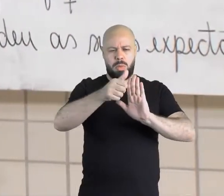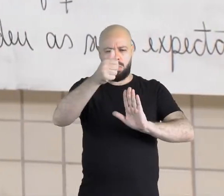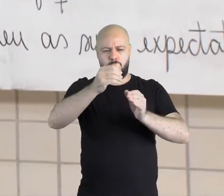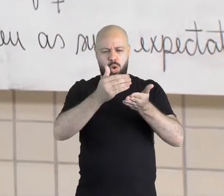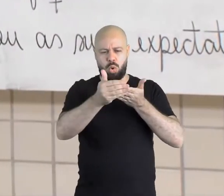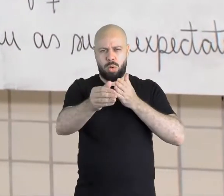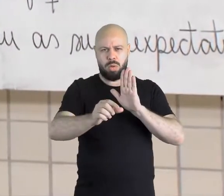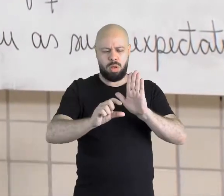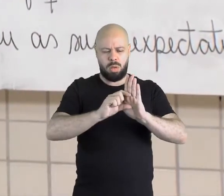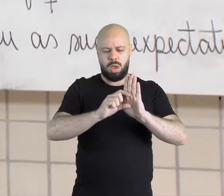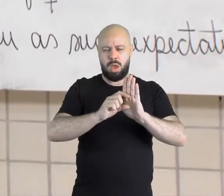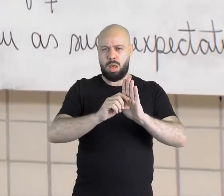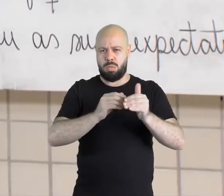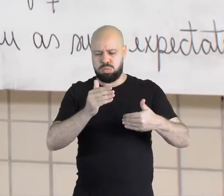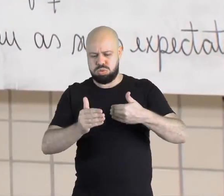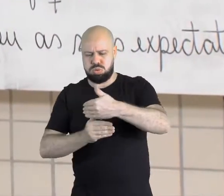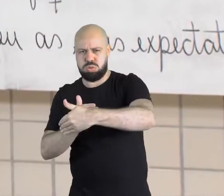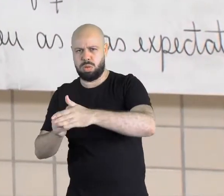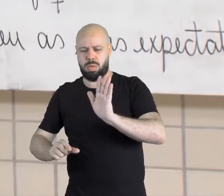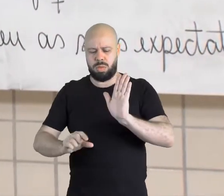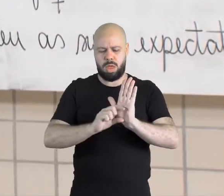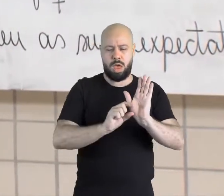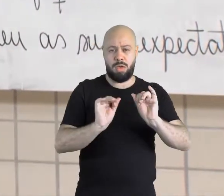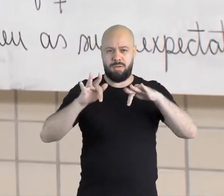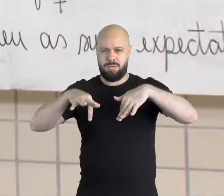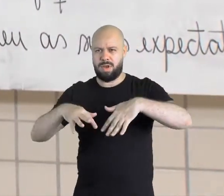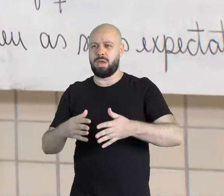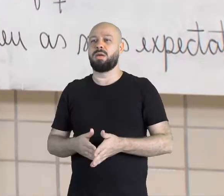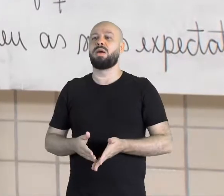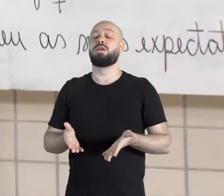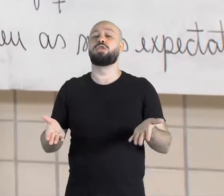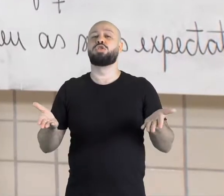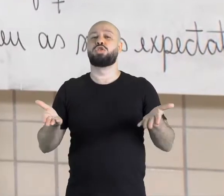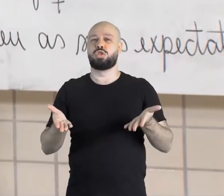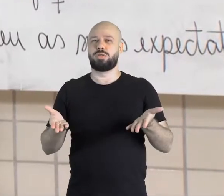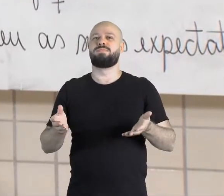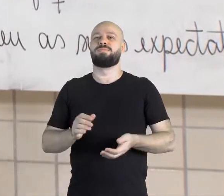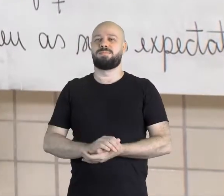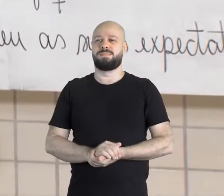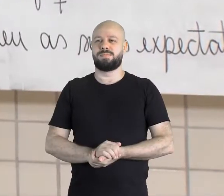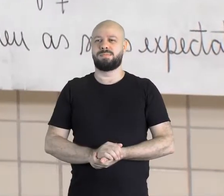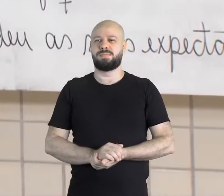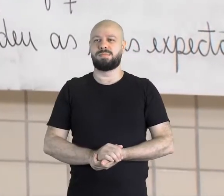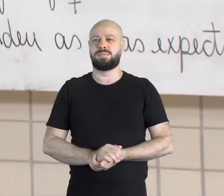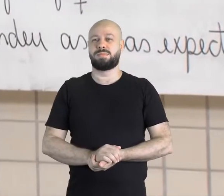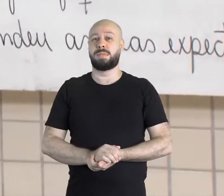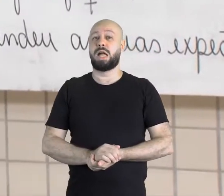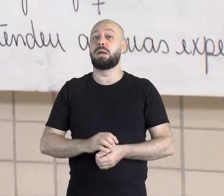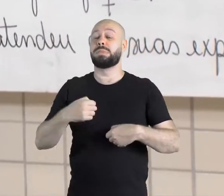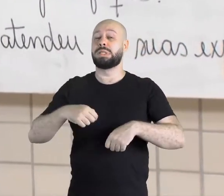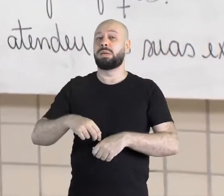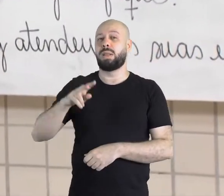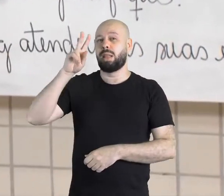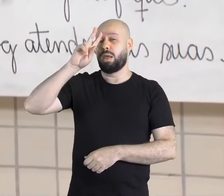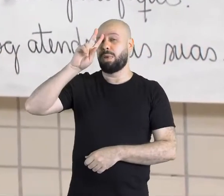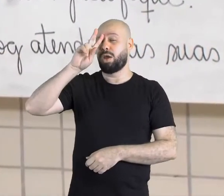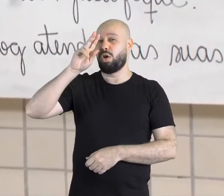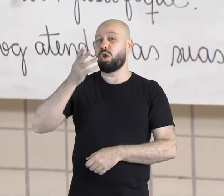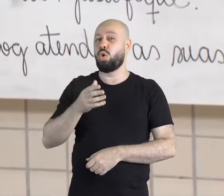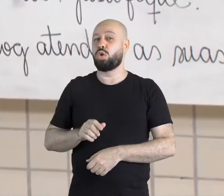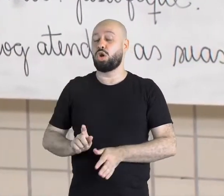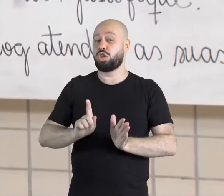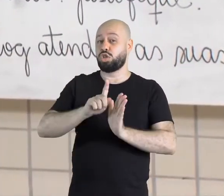passar, é só textualizar, certo? Agora, nós iremos relembrar o cordel, que foi o outro